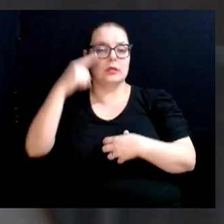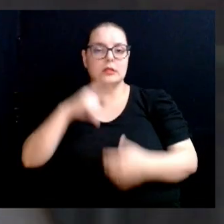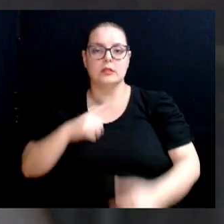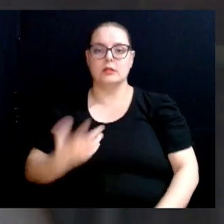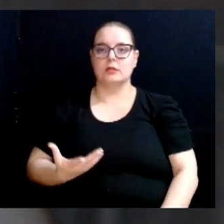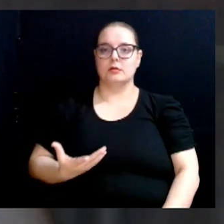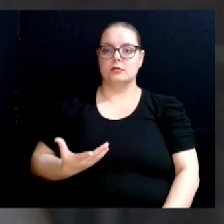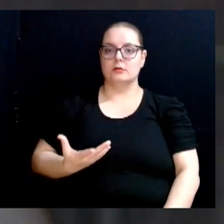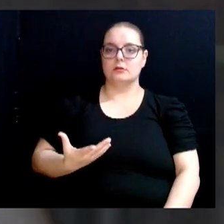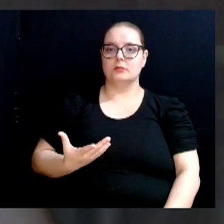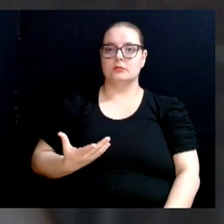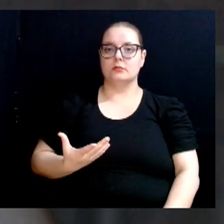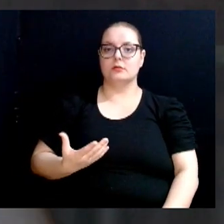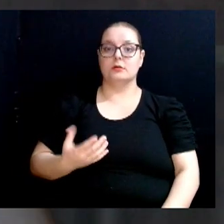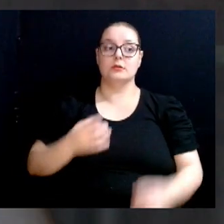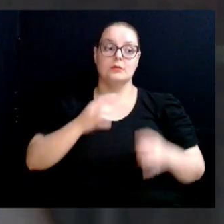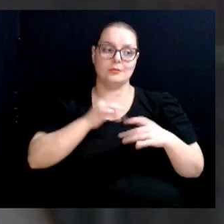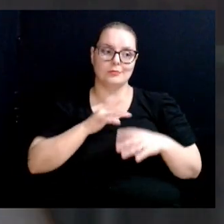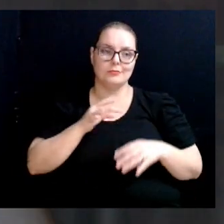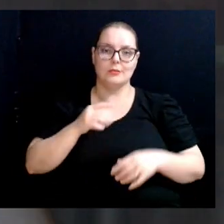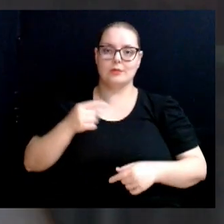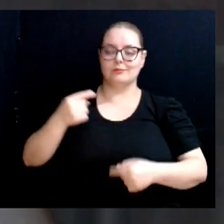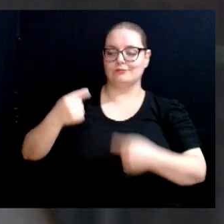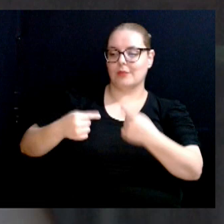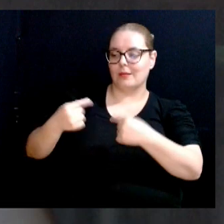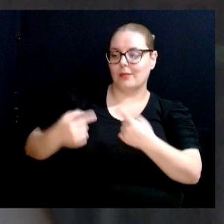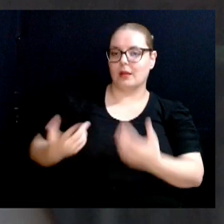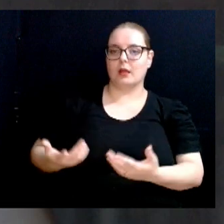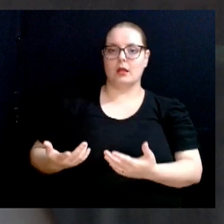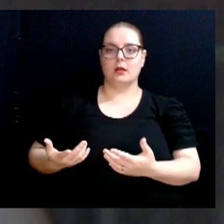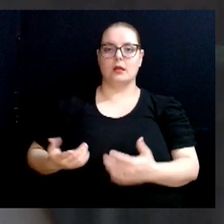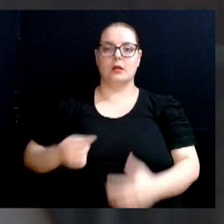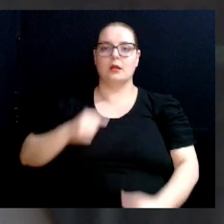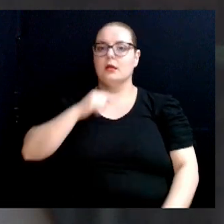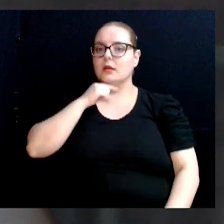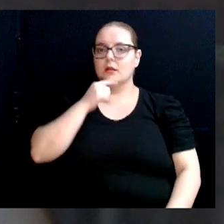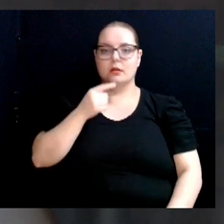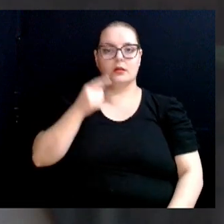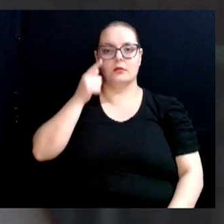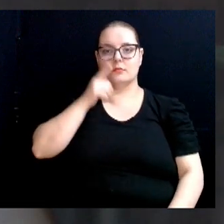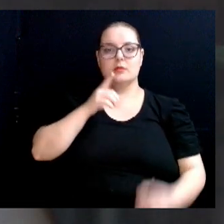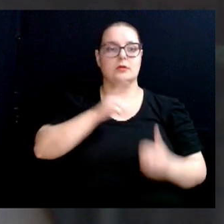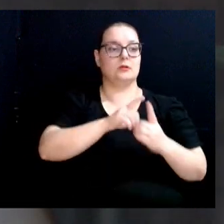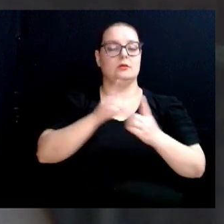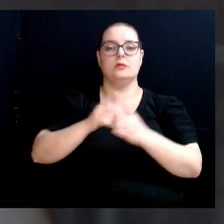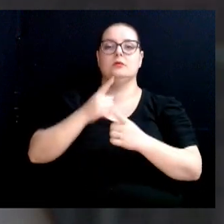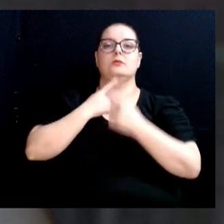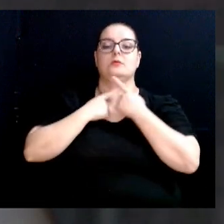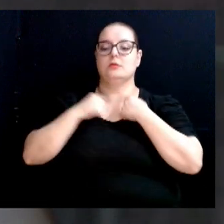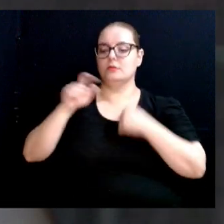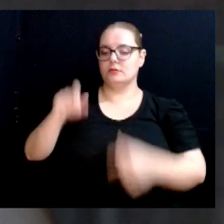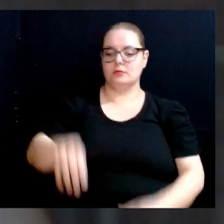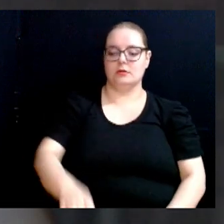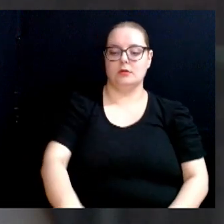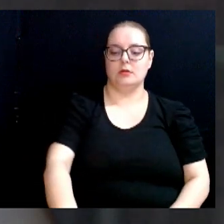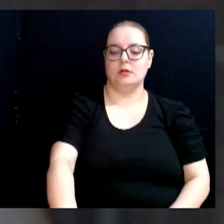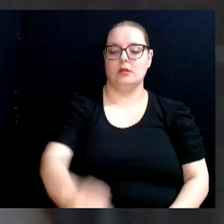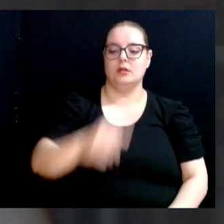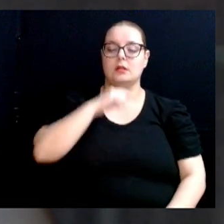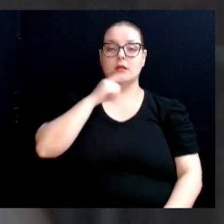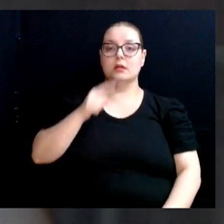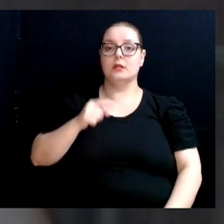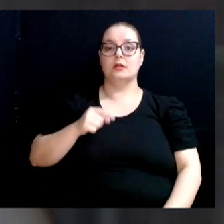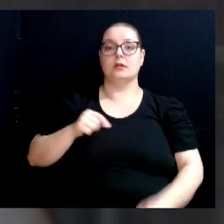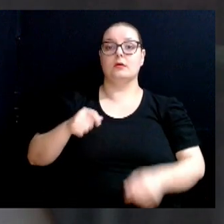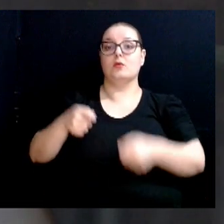medo do julgamento. Ninguém precisa dar conta do desejo da outra pessoa. Ninguém precisa realizar tudo que a outra pessoa está falando. Mas